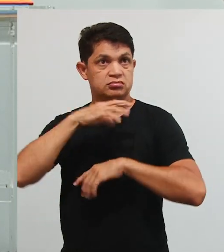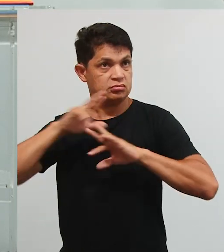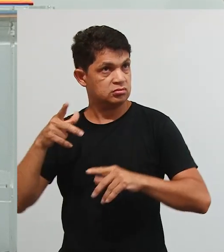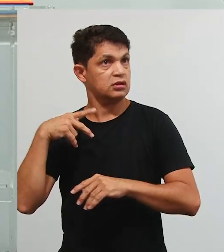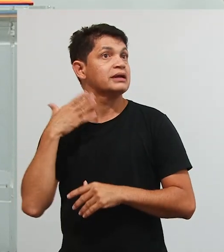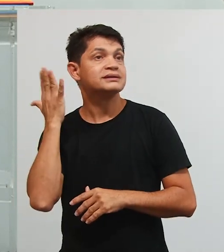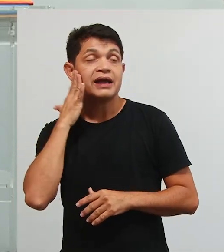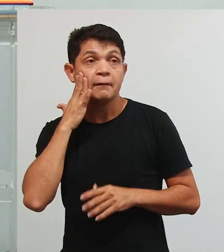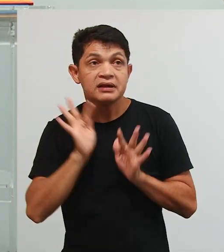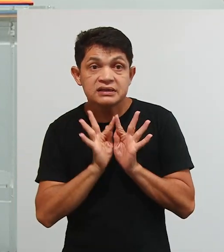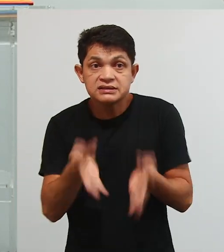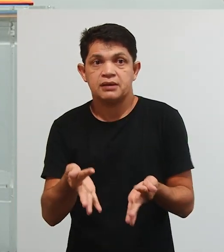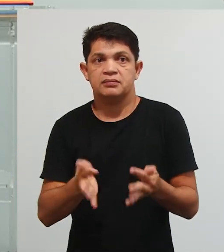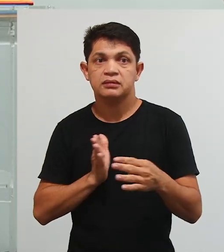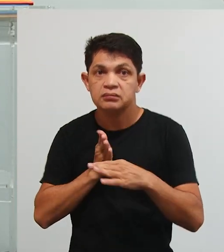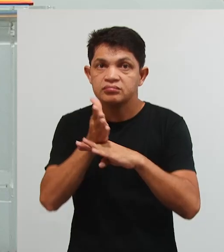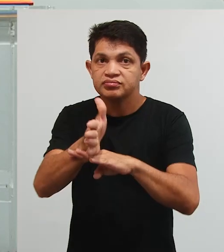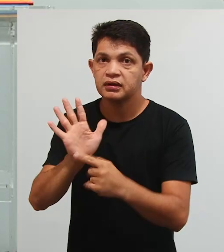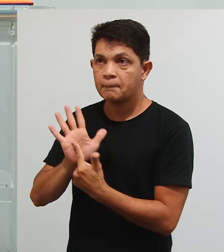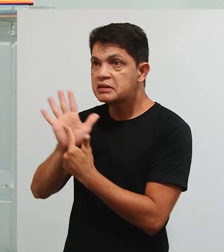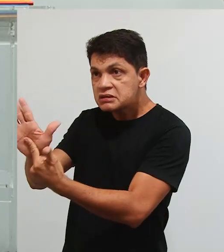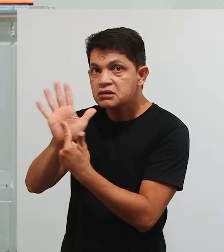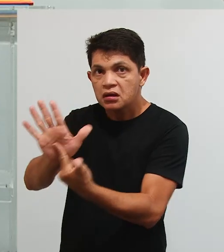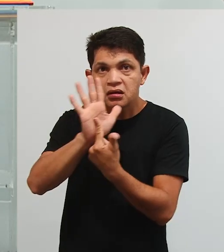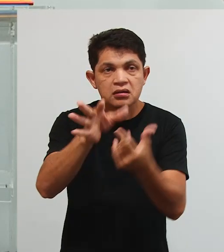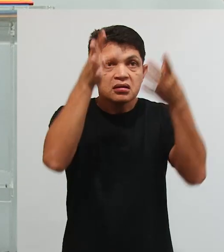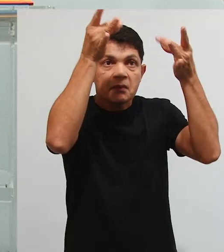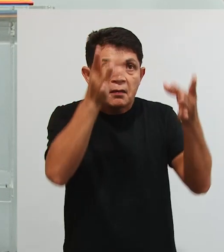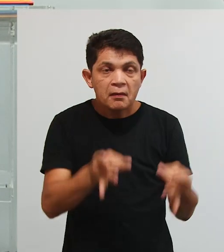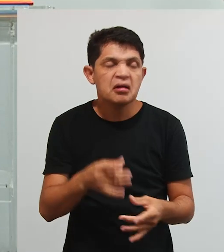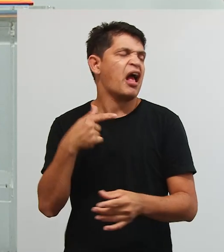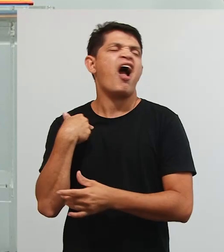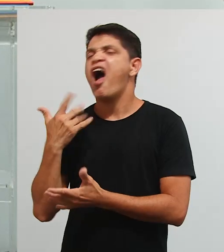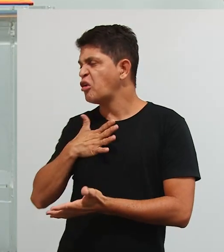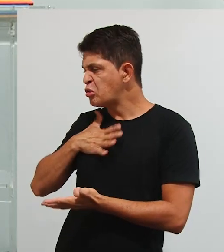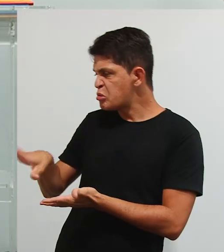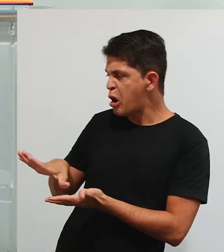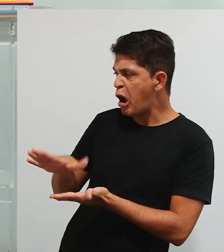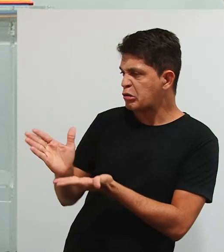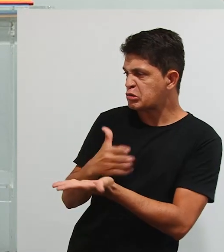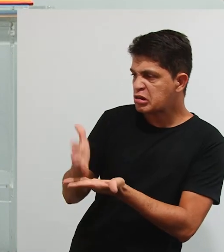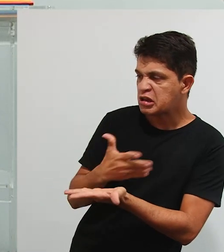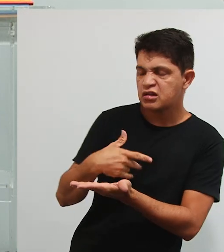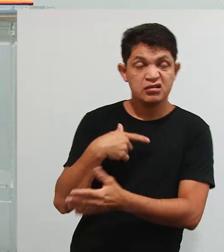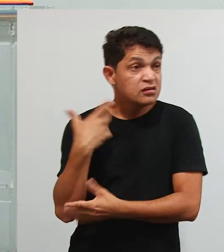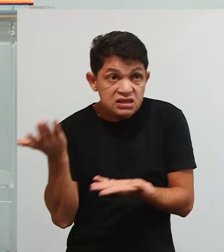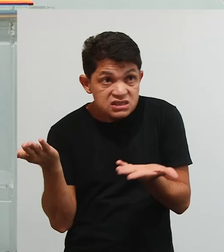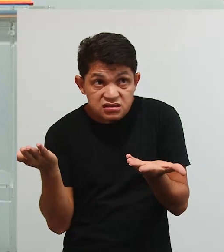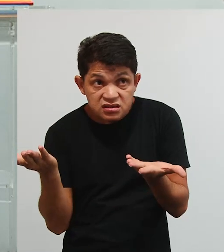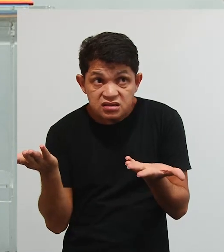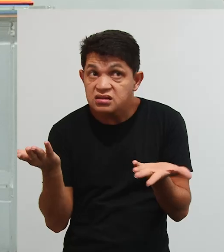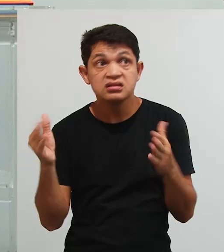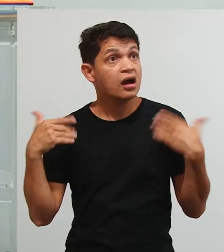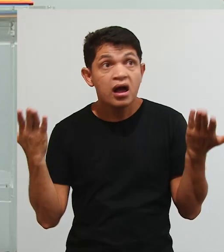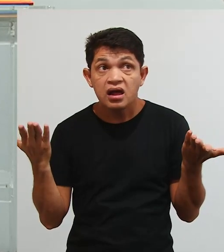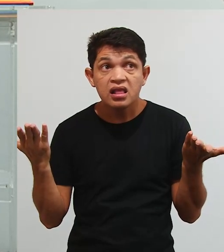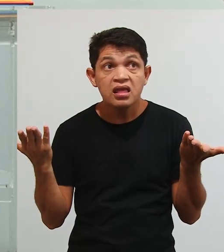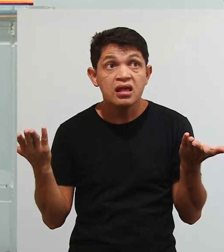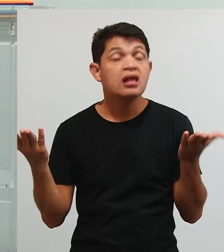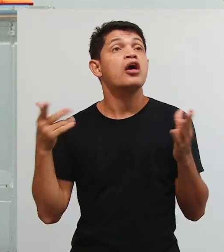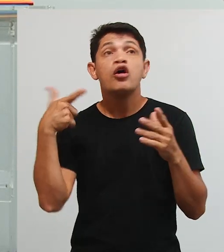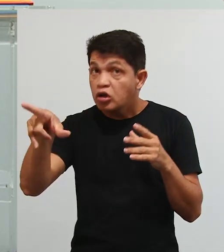prejudica? A alocação, a disposição dessa bancada, ela